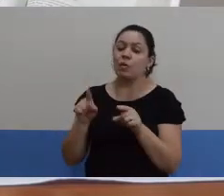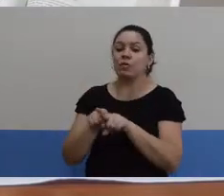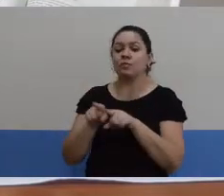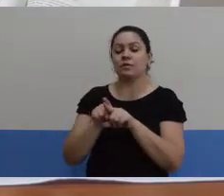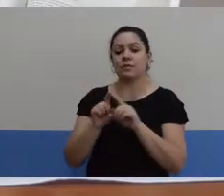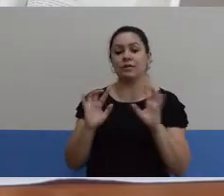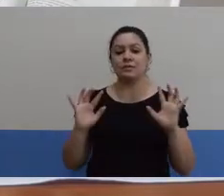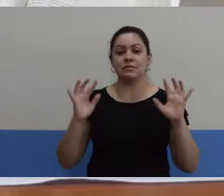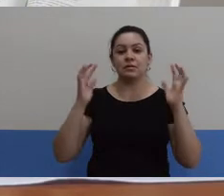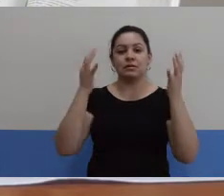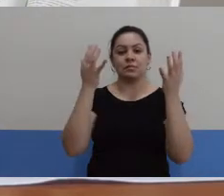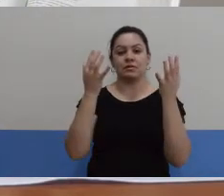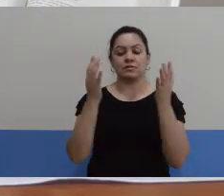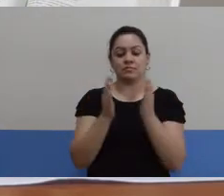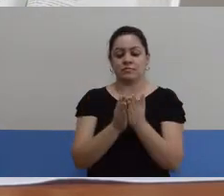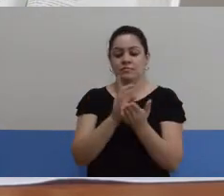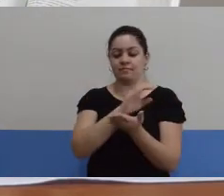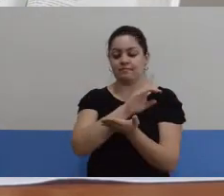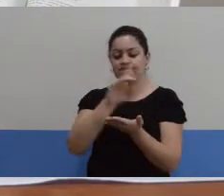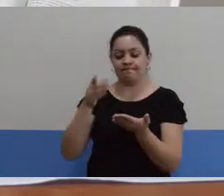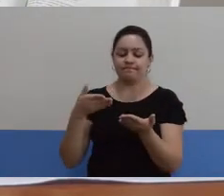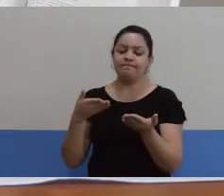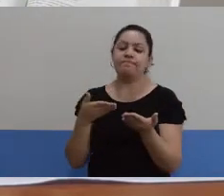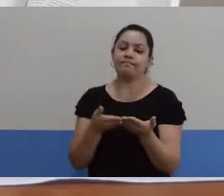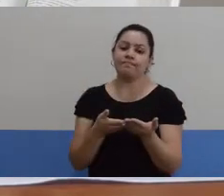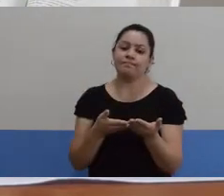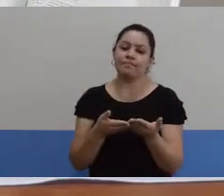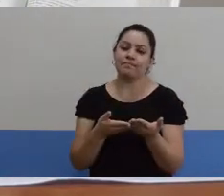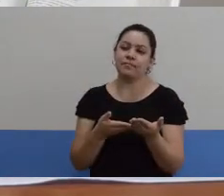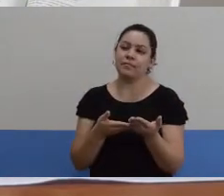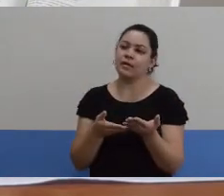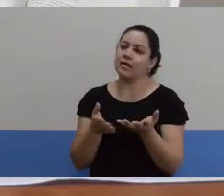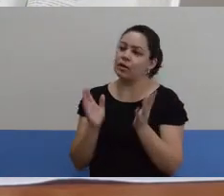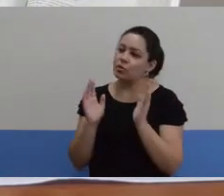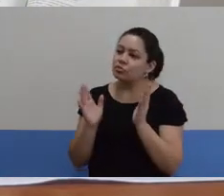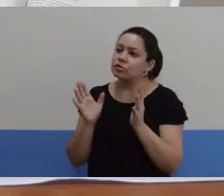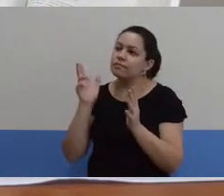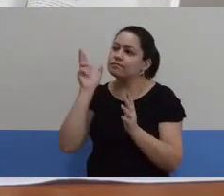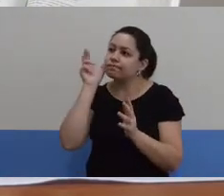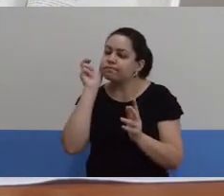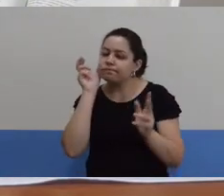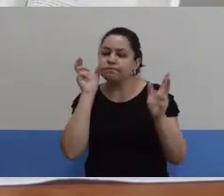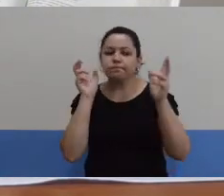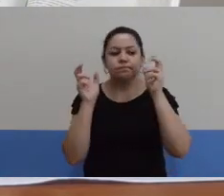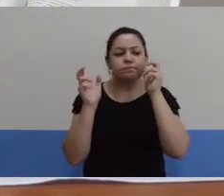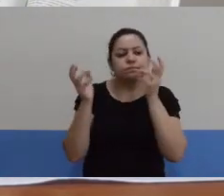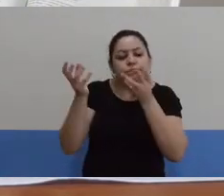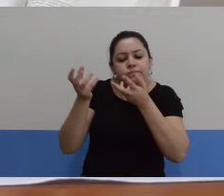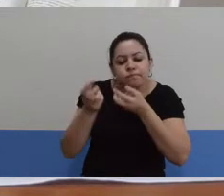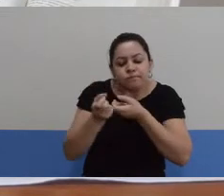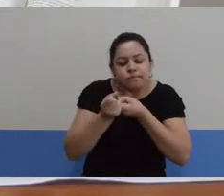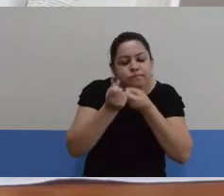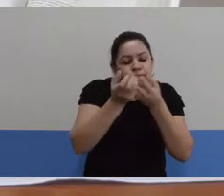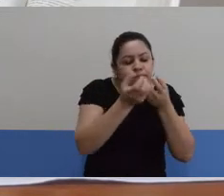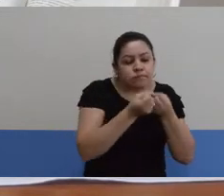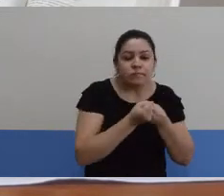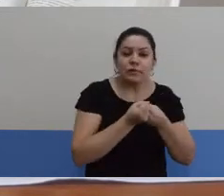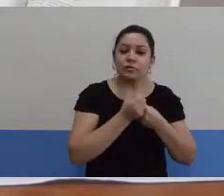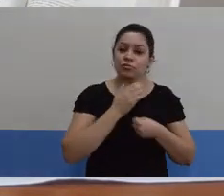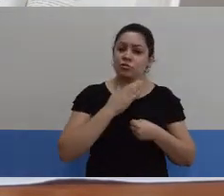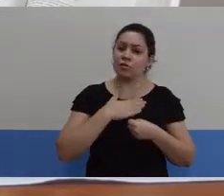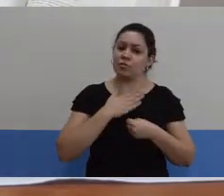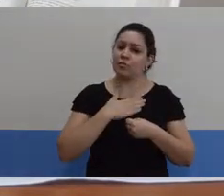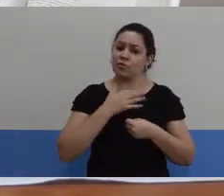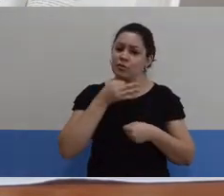celebração da palavra. Quanta coisa eu já escutei. Então eu já tenho dentro de mim uma opinião